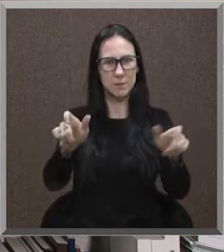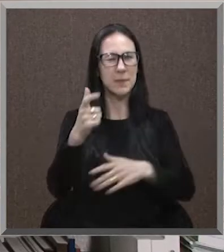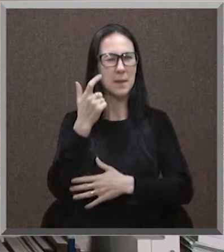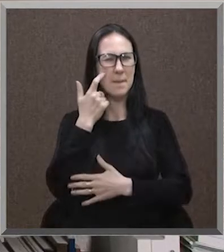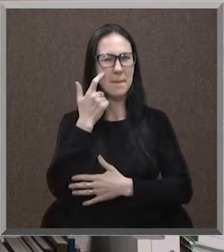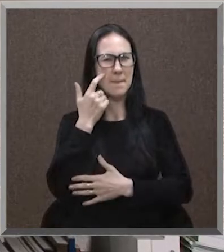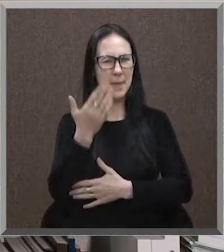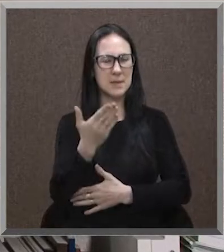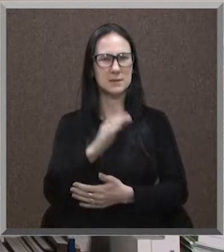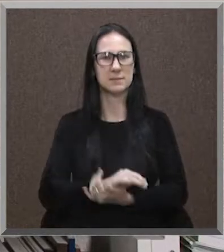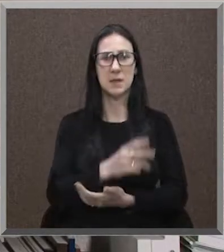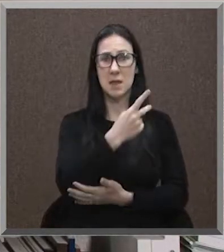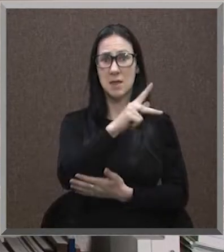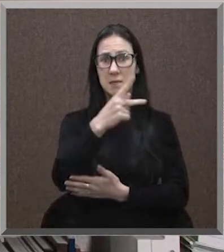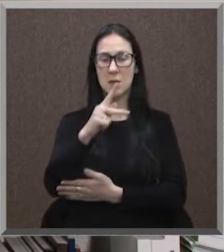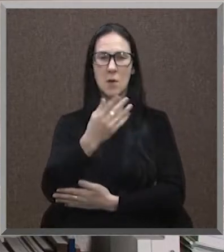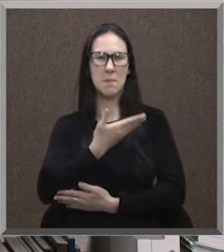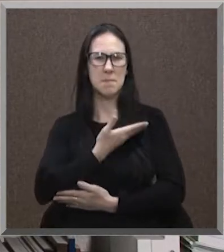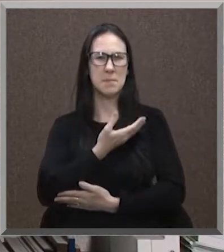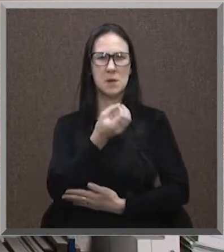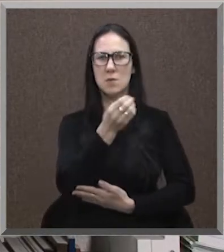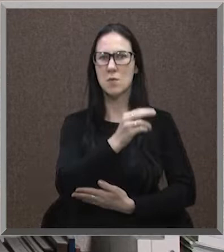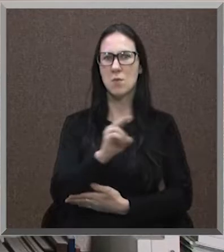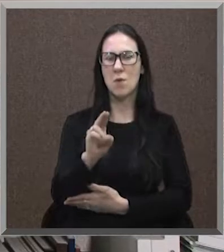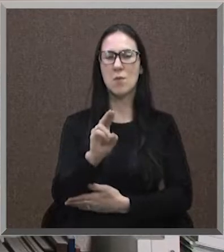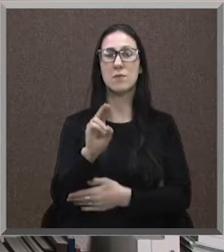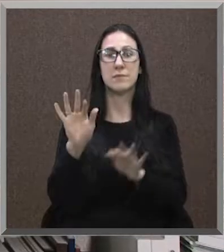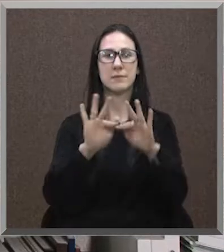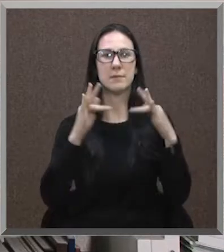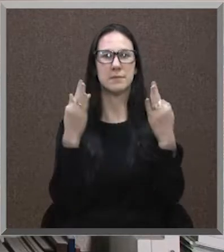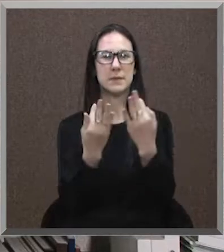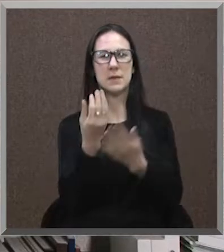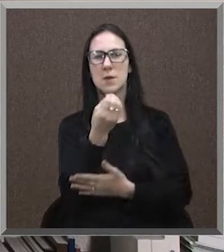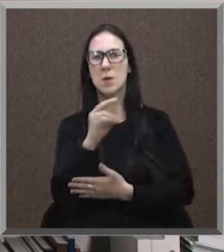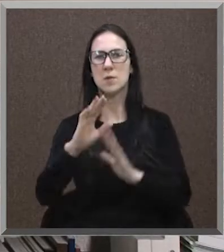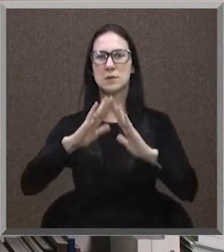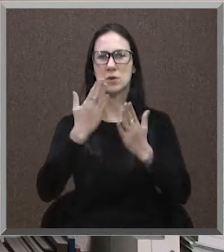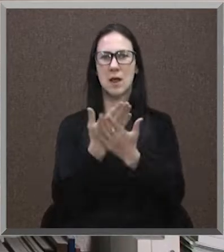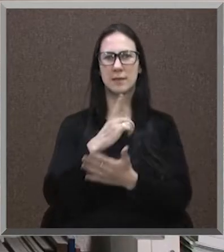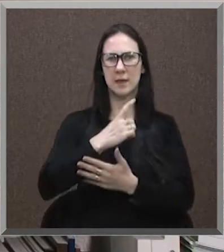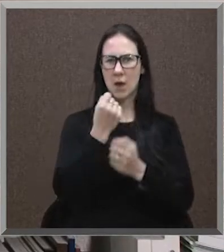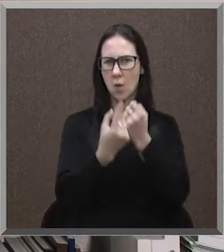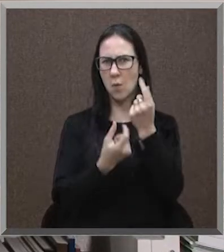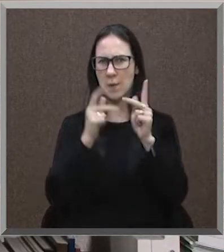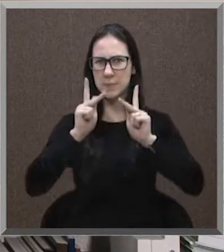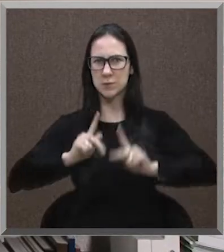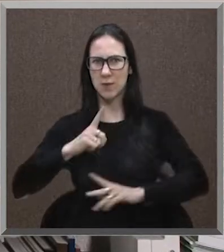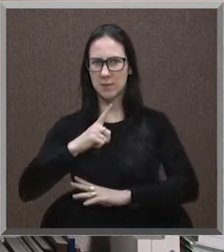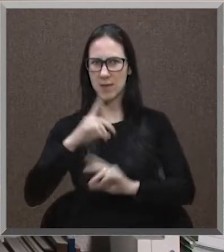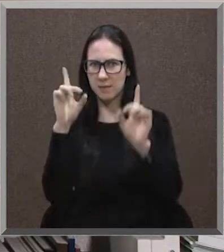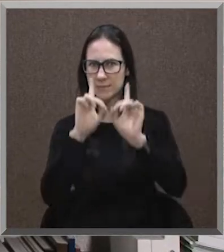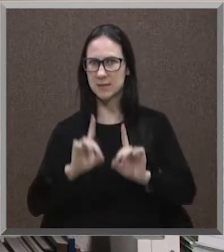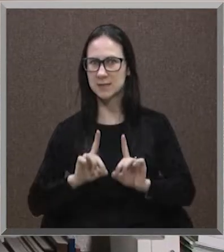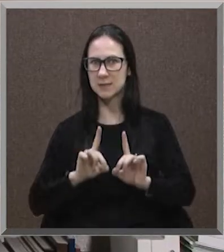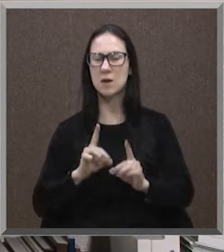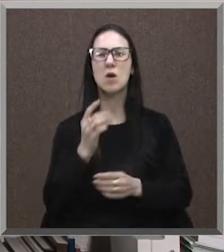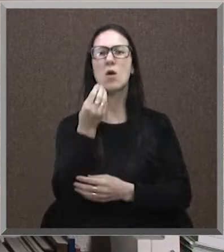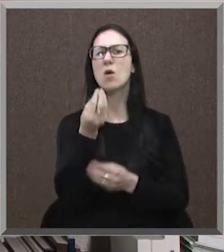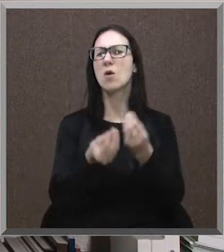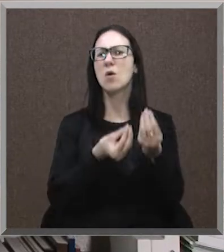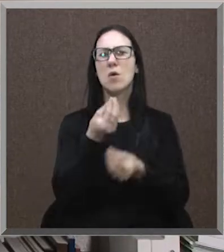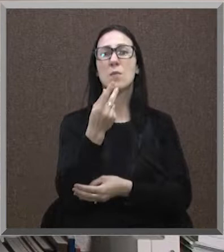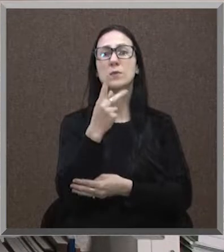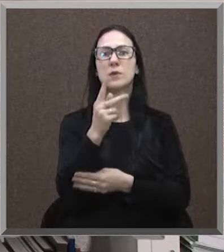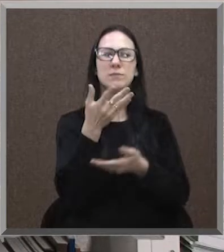tem alguém entre seus amigos, na família, na escola que tem algum tipo de deficiência? Como você tem tratado